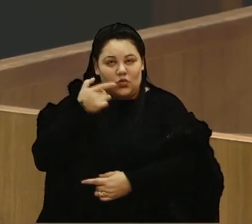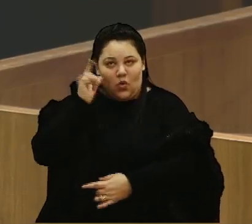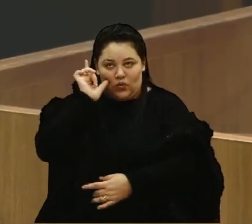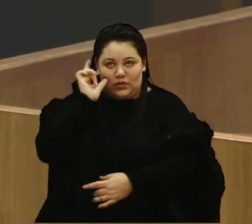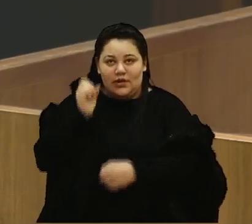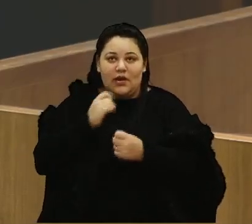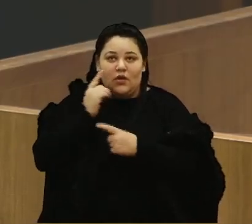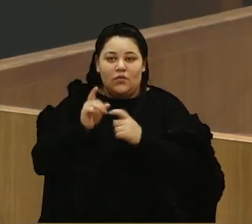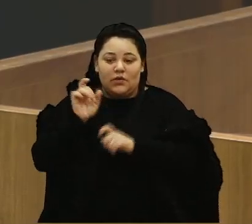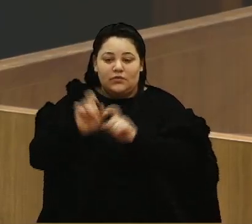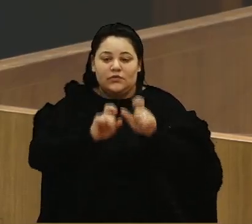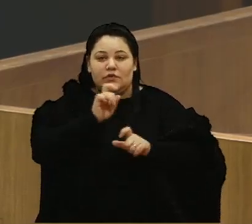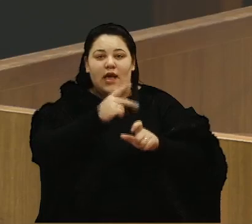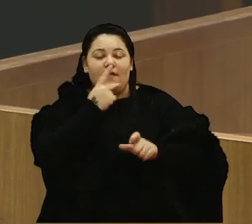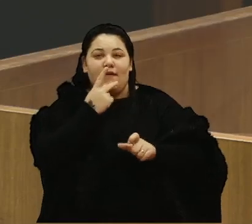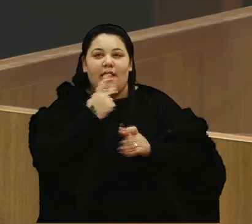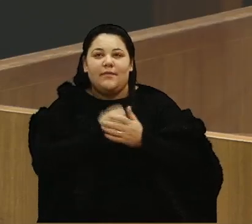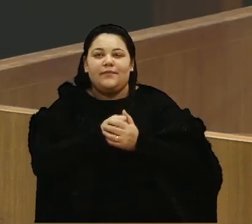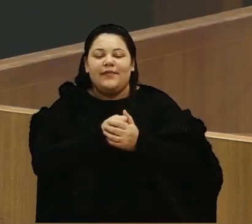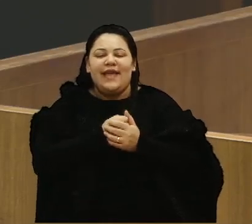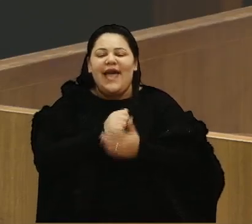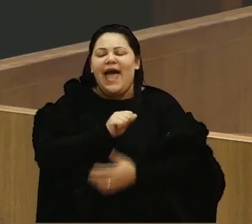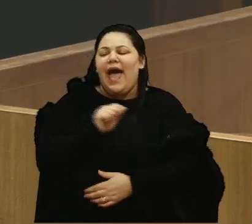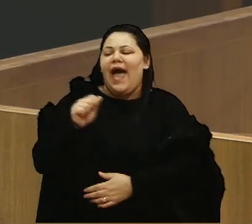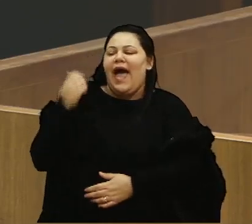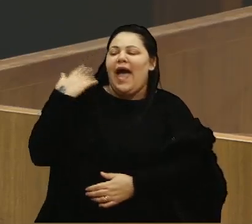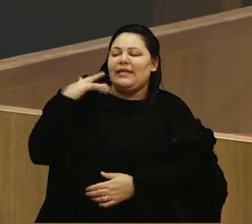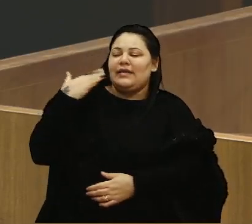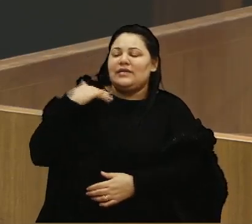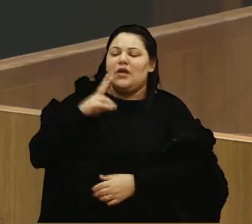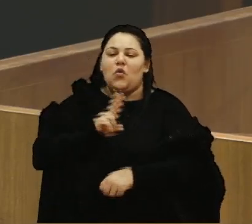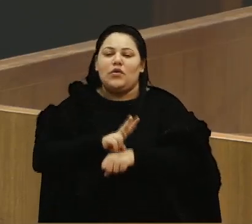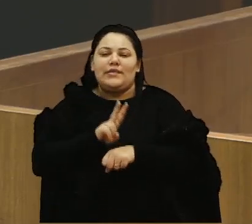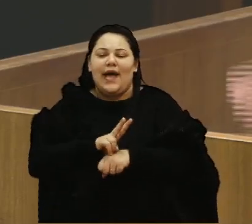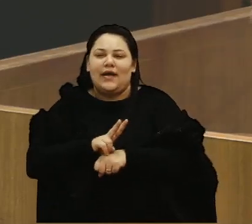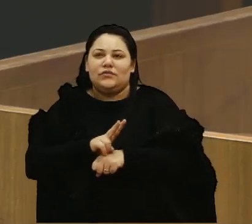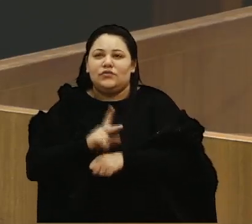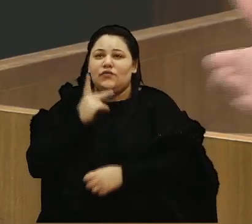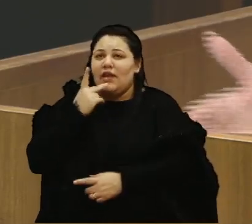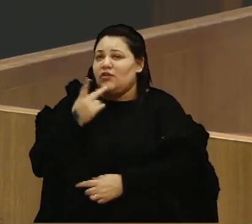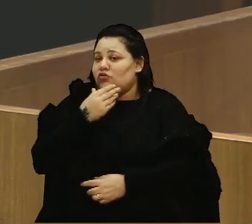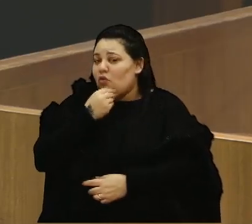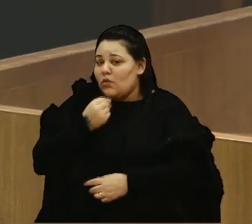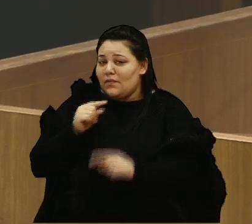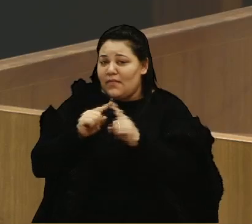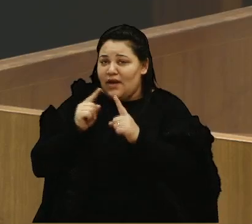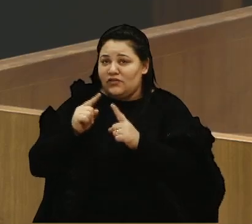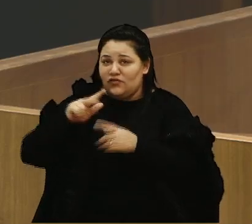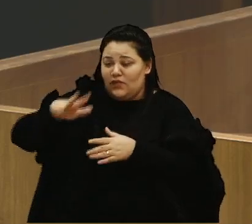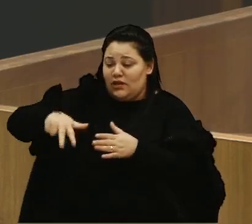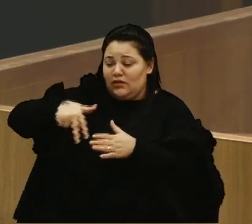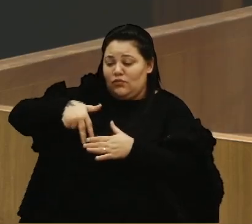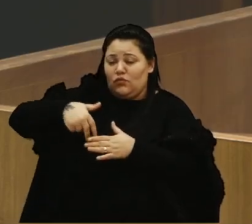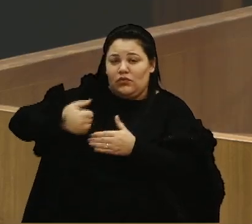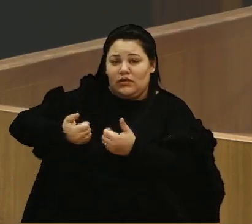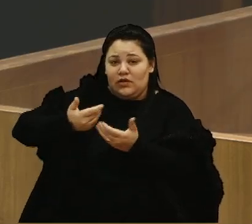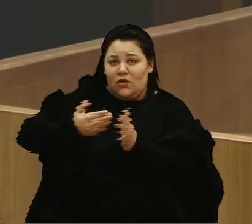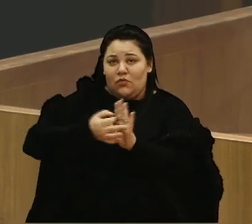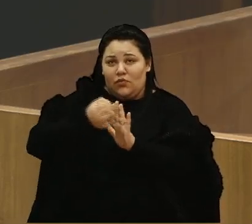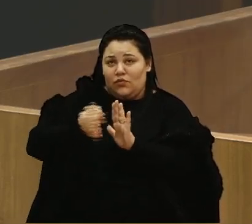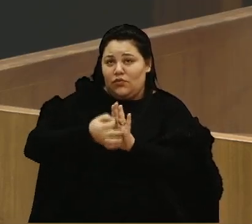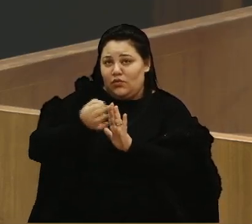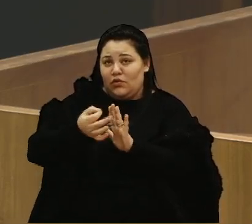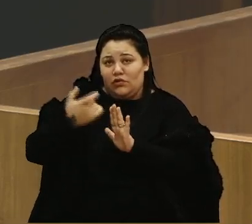me dizem assim, Andressa, cuidado quando vai se referir a algum colega. Mas quando a gente vem na tribuna emitir alguma opinião, nobres colegas, nós temos